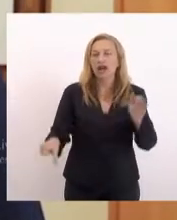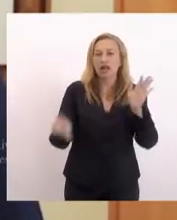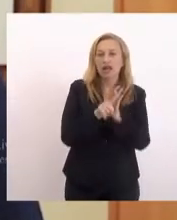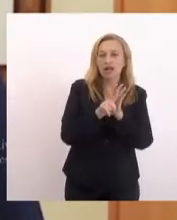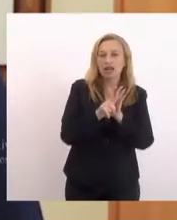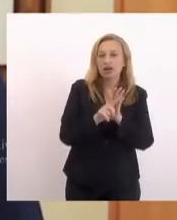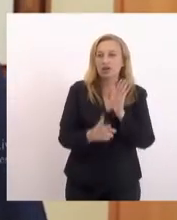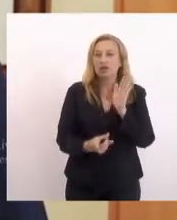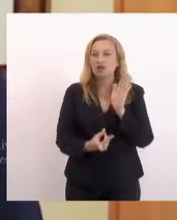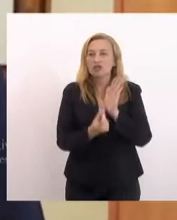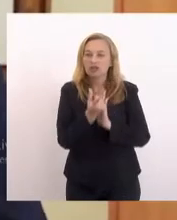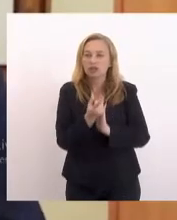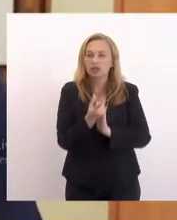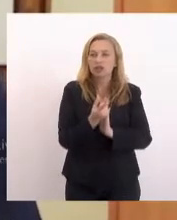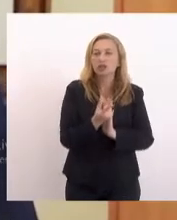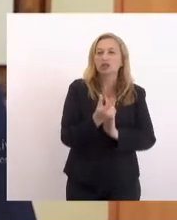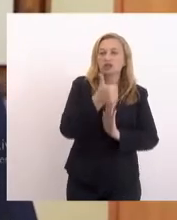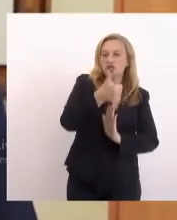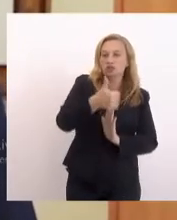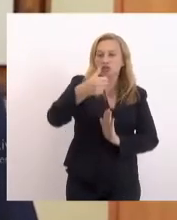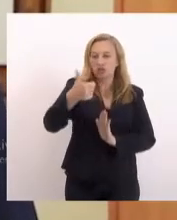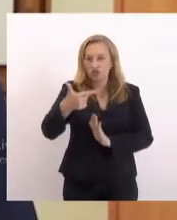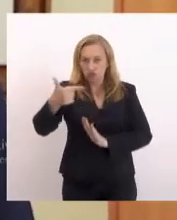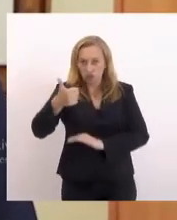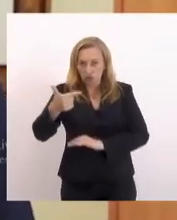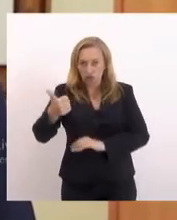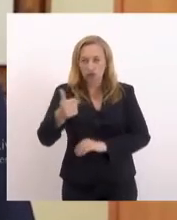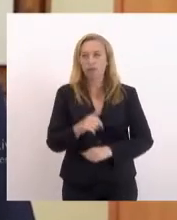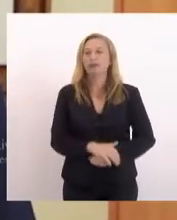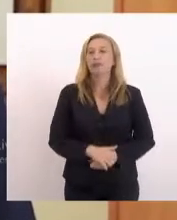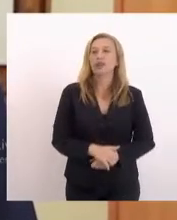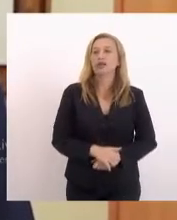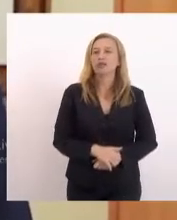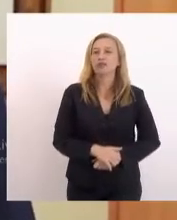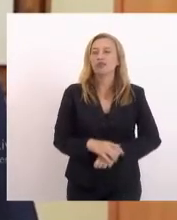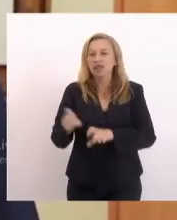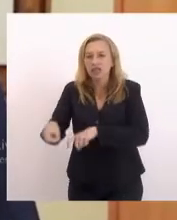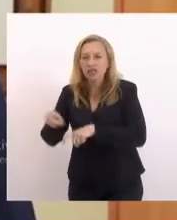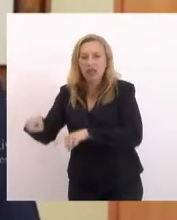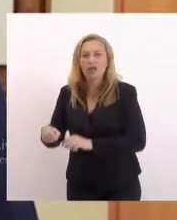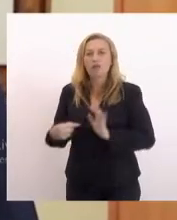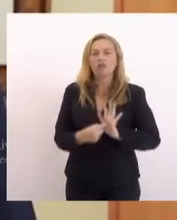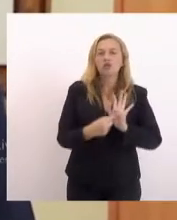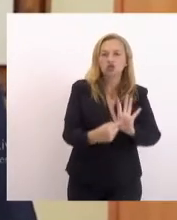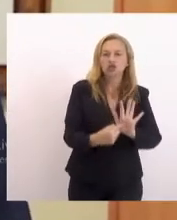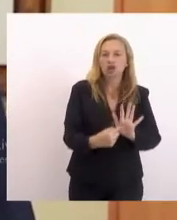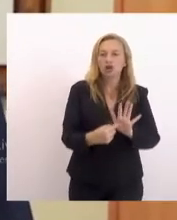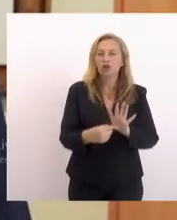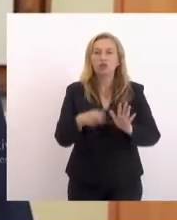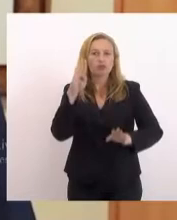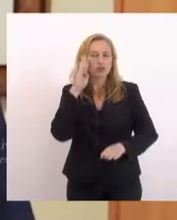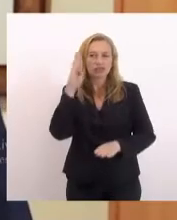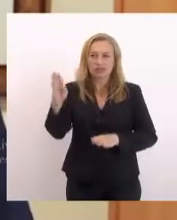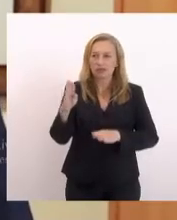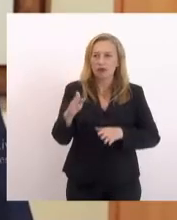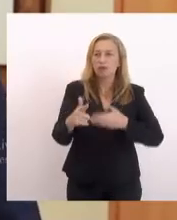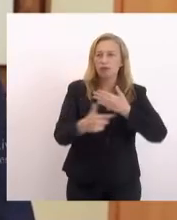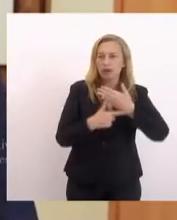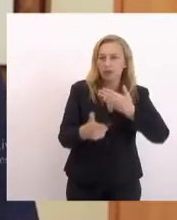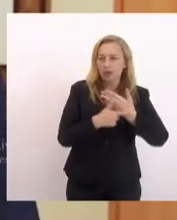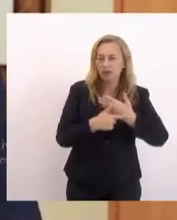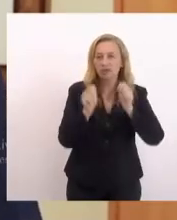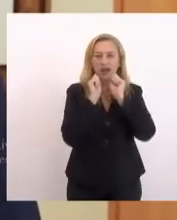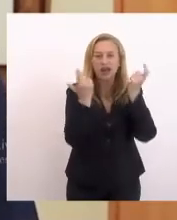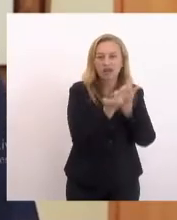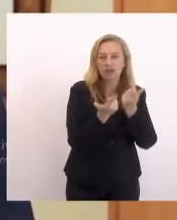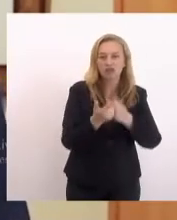de 2022 sem nenhum déficit. É imperioso frisar o papel fundamental da Alerj na construção desse novo momento. Não